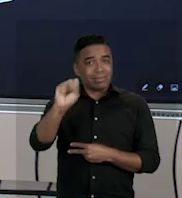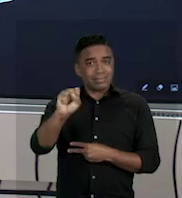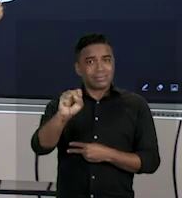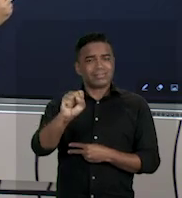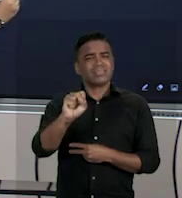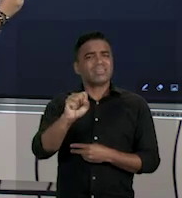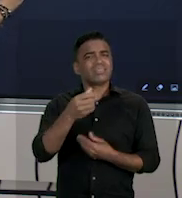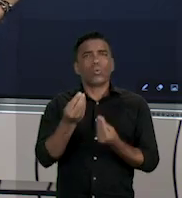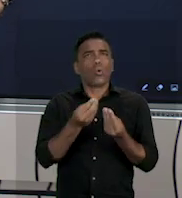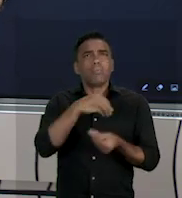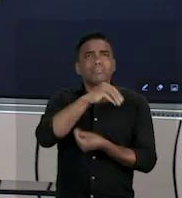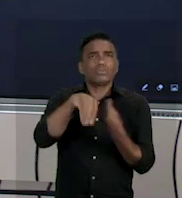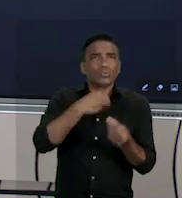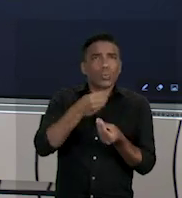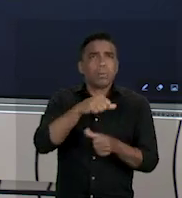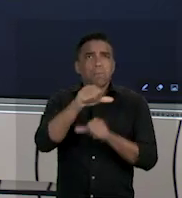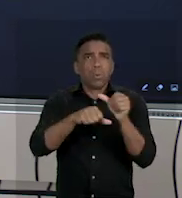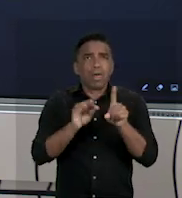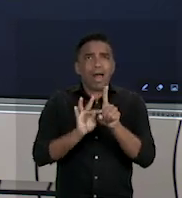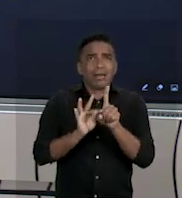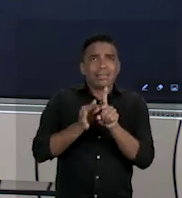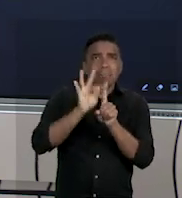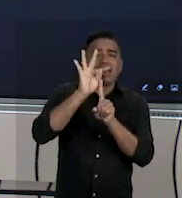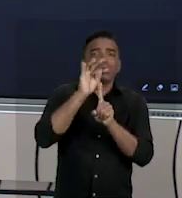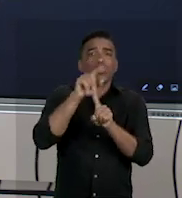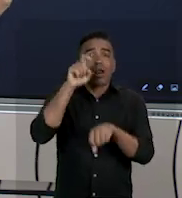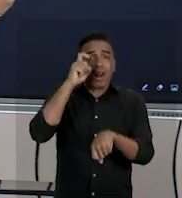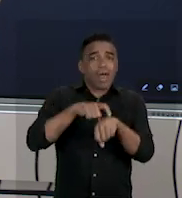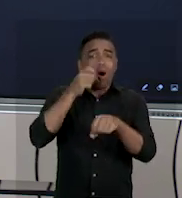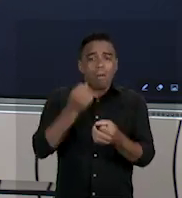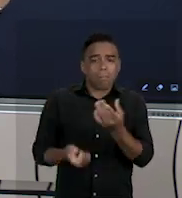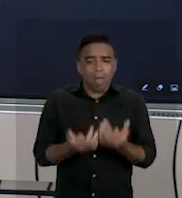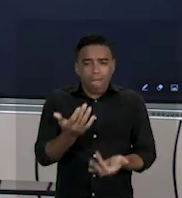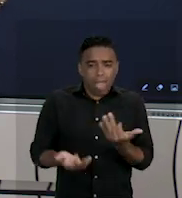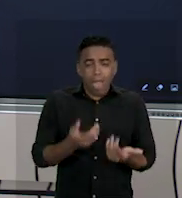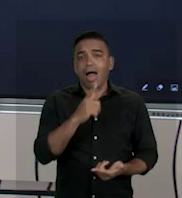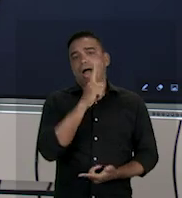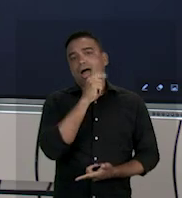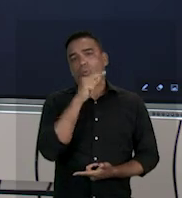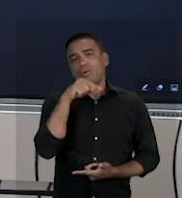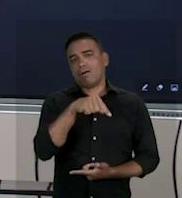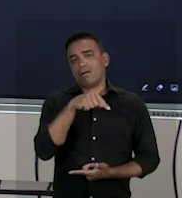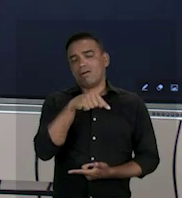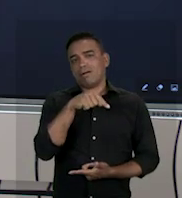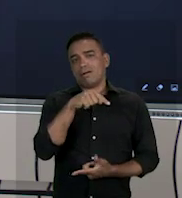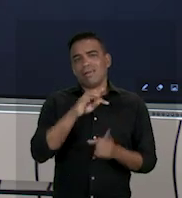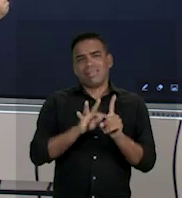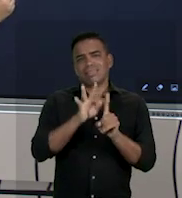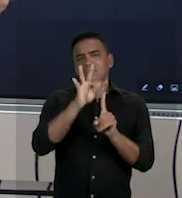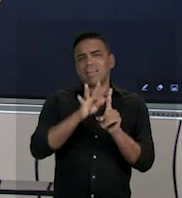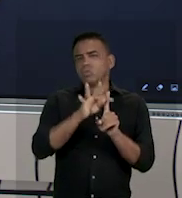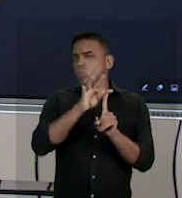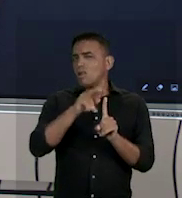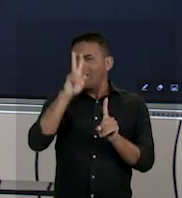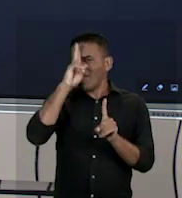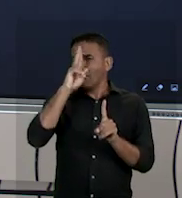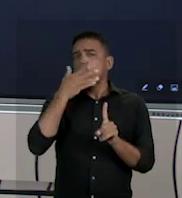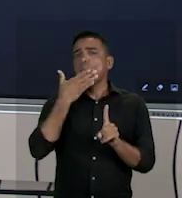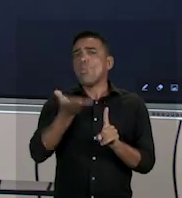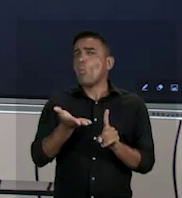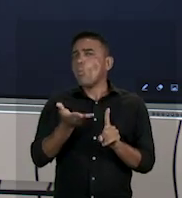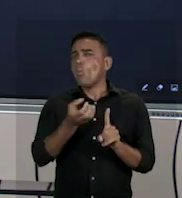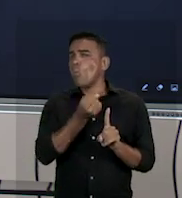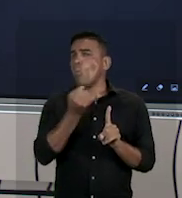conseguem alterar a temperatura de ebulição da água? Vocês lembram aí qual que é a temperatura de ebulição?